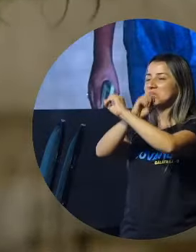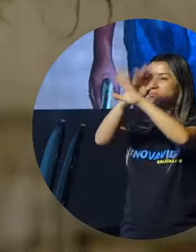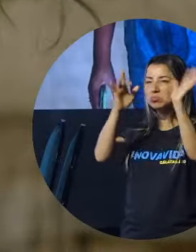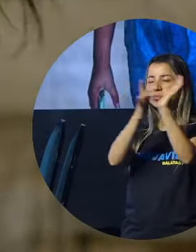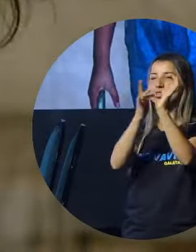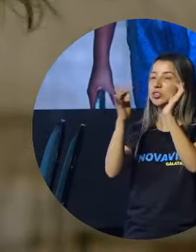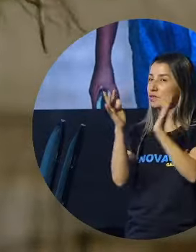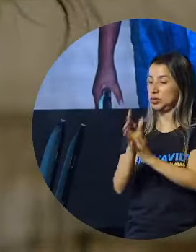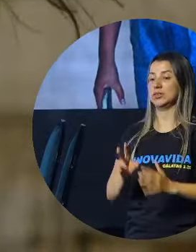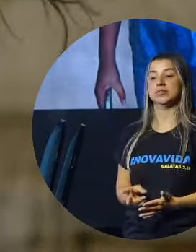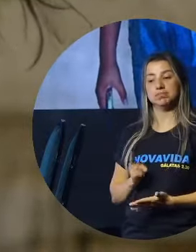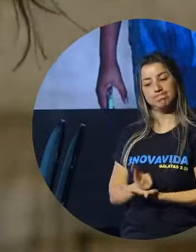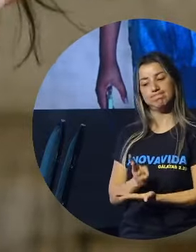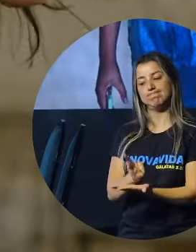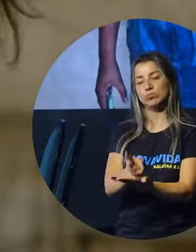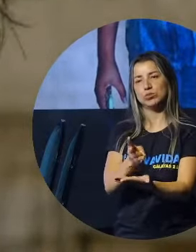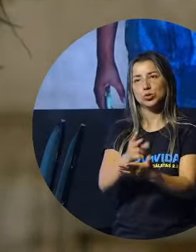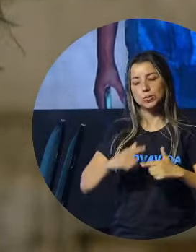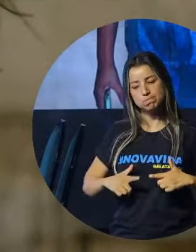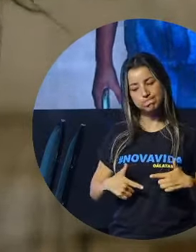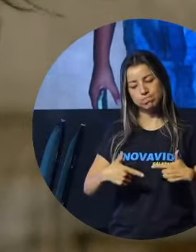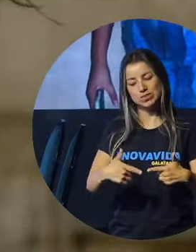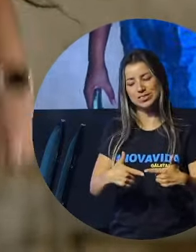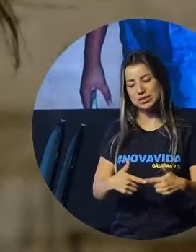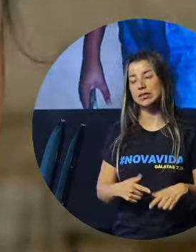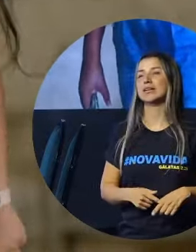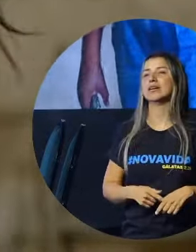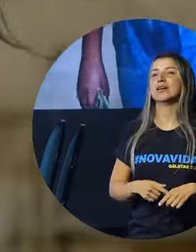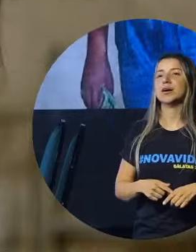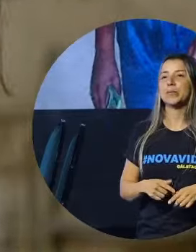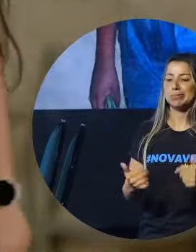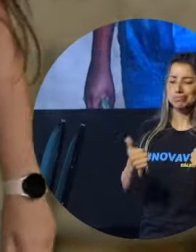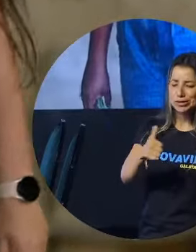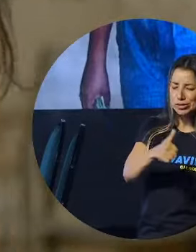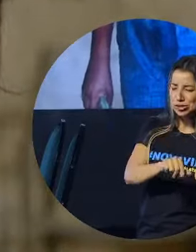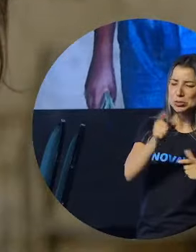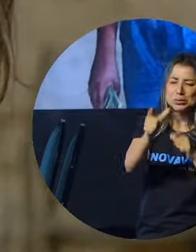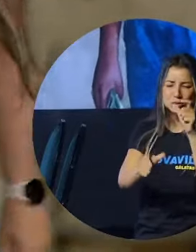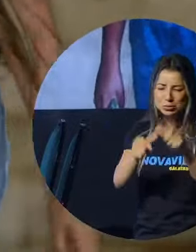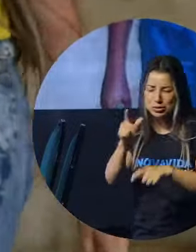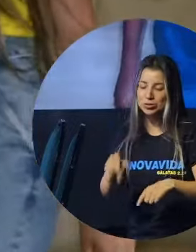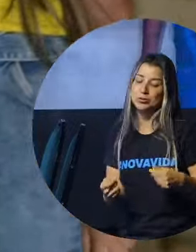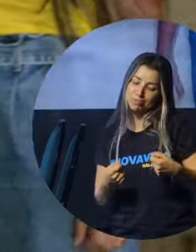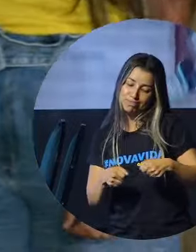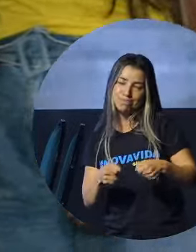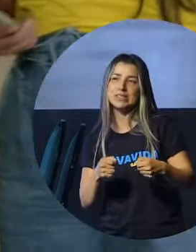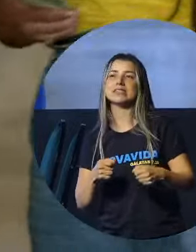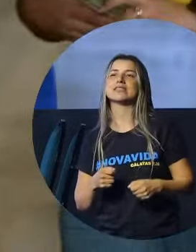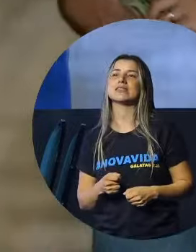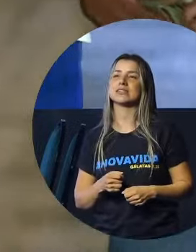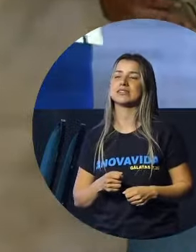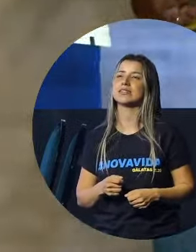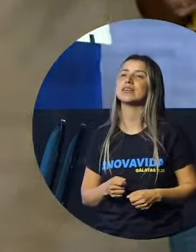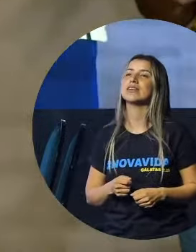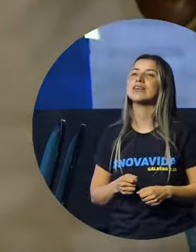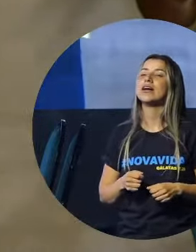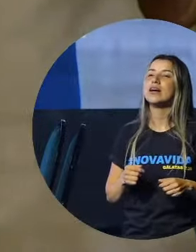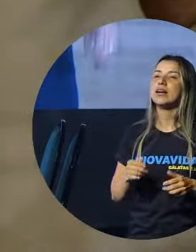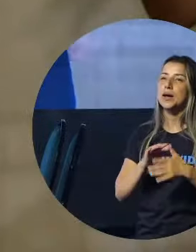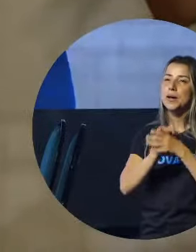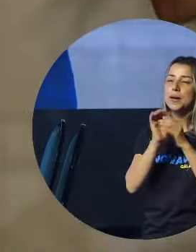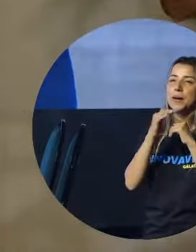vamos parar, vamos continuar avançando, porque amém, há muitos batismos para ser feitos. Amém, amém, Pastor Fernando Brandão,